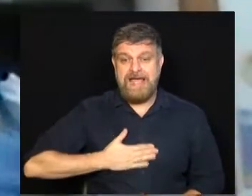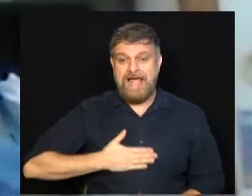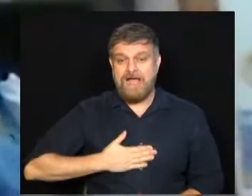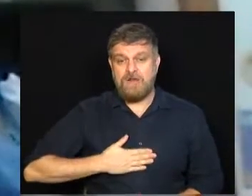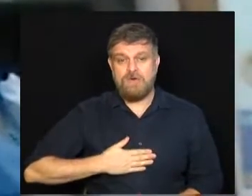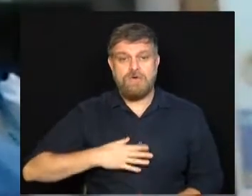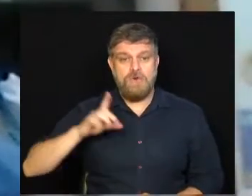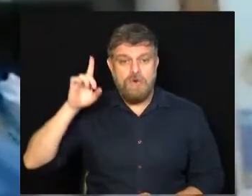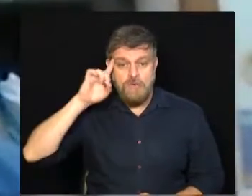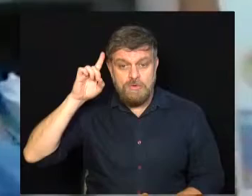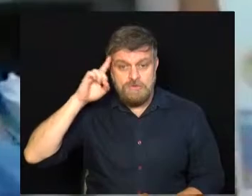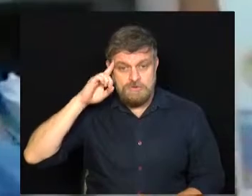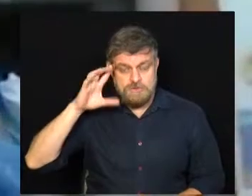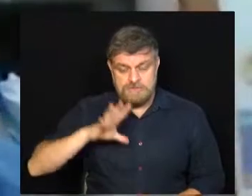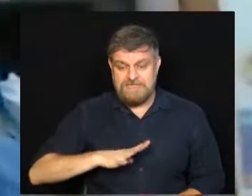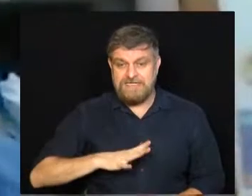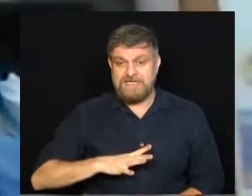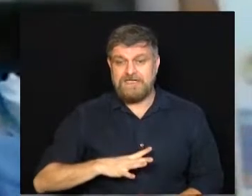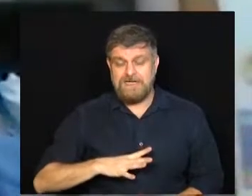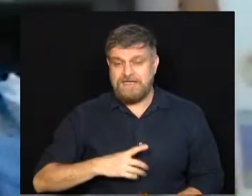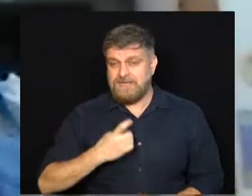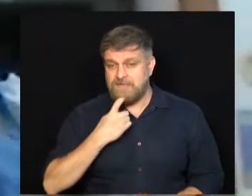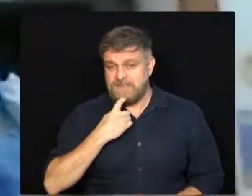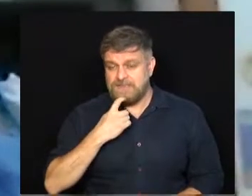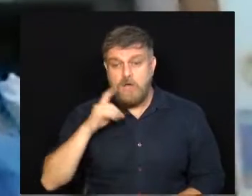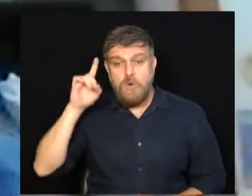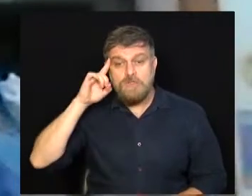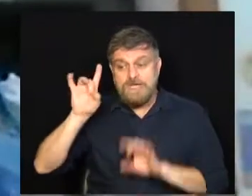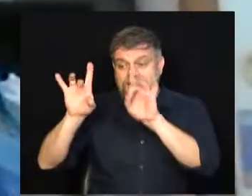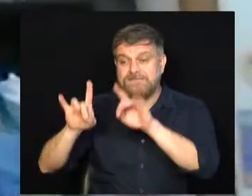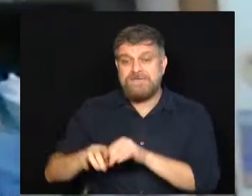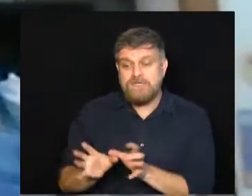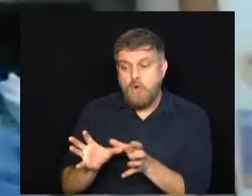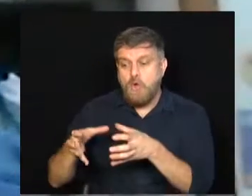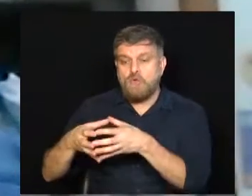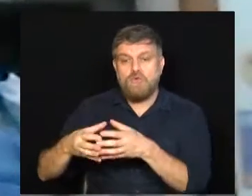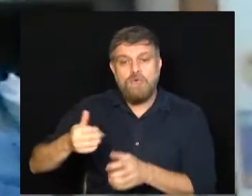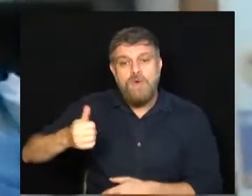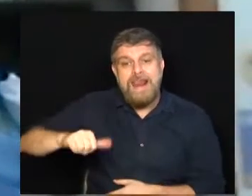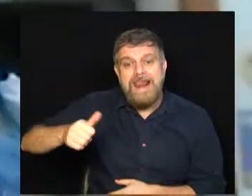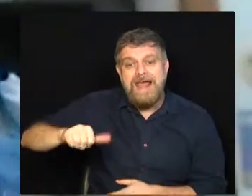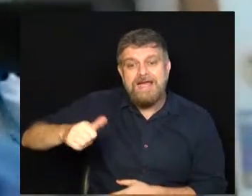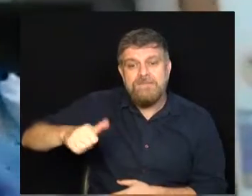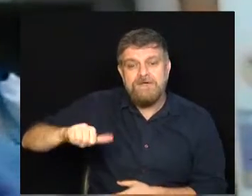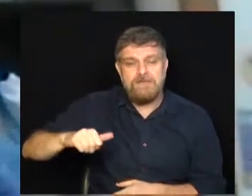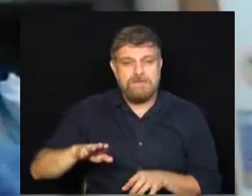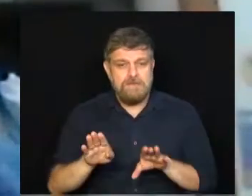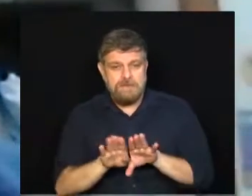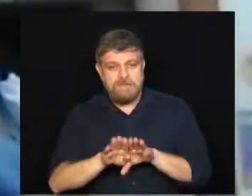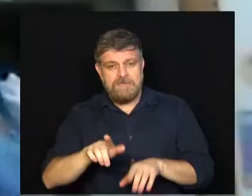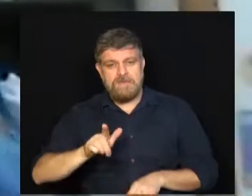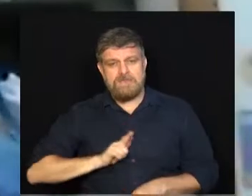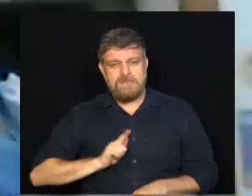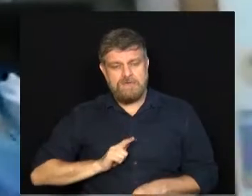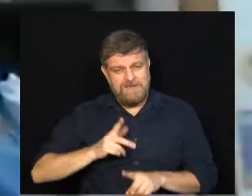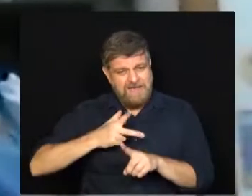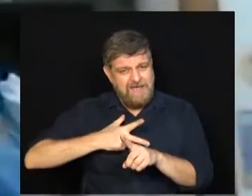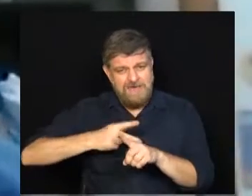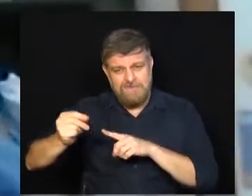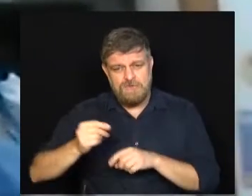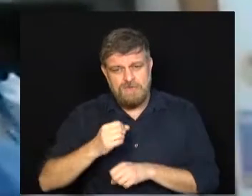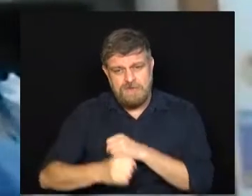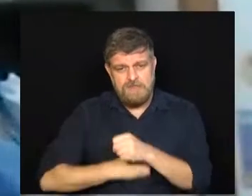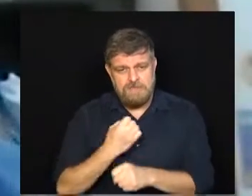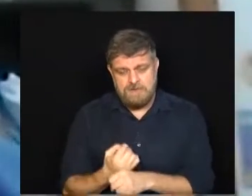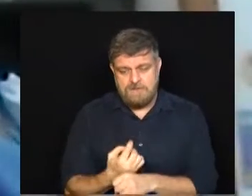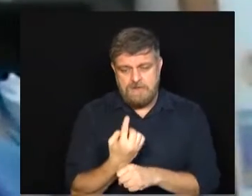da Visibilidade Lésbica. A lei instituindo, nós temos uma conquista importantíssima de 98, uma